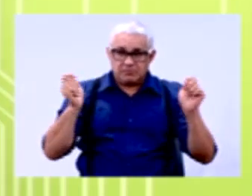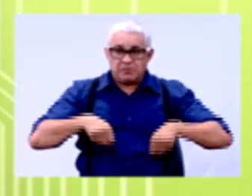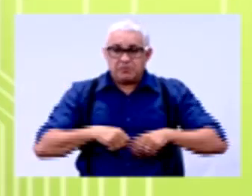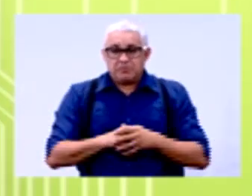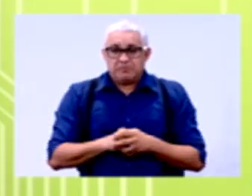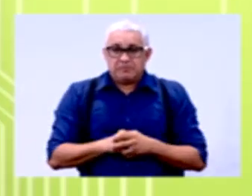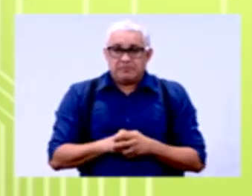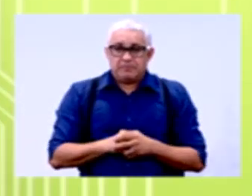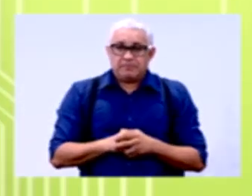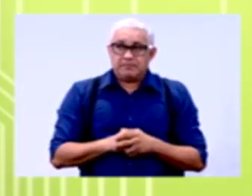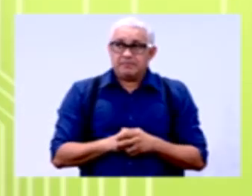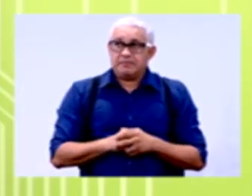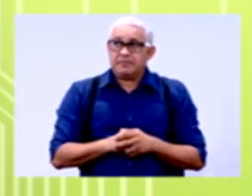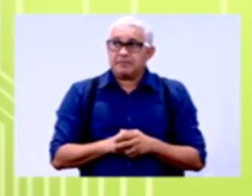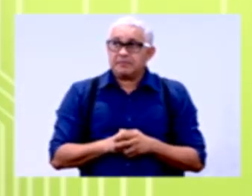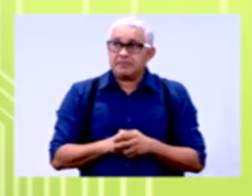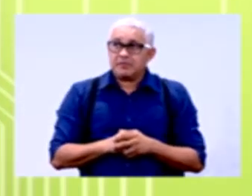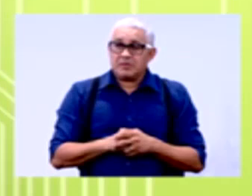de